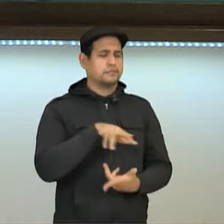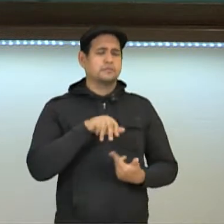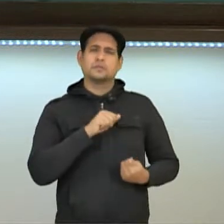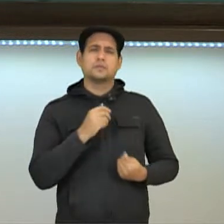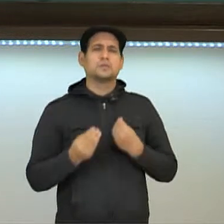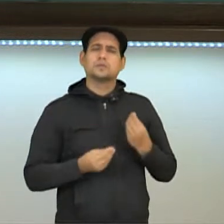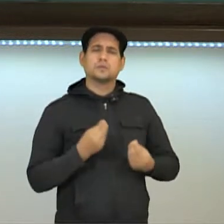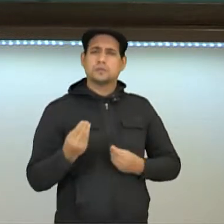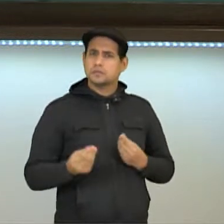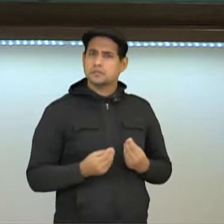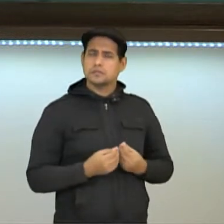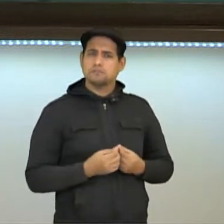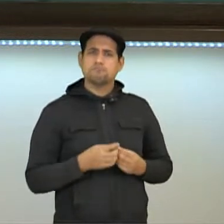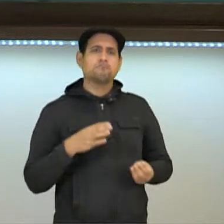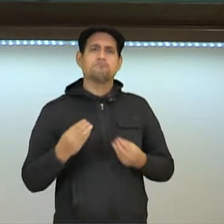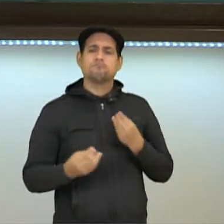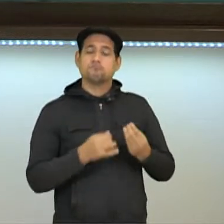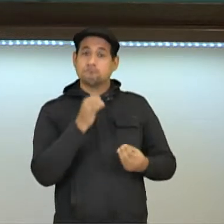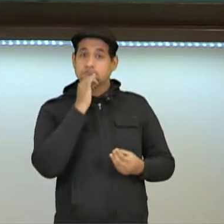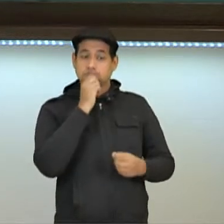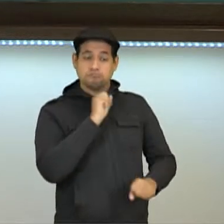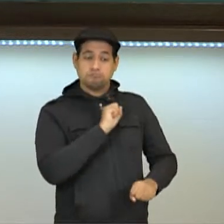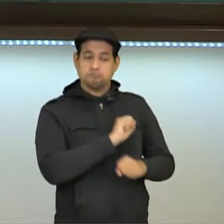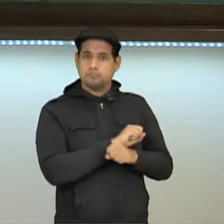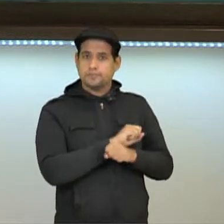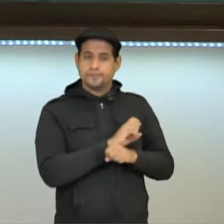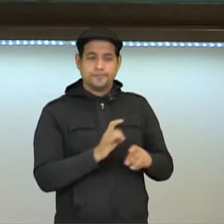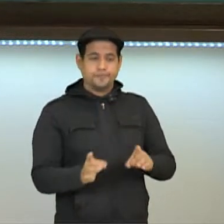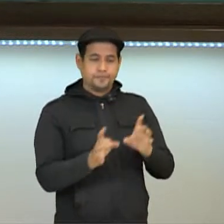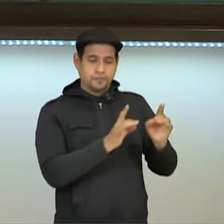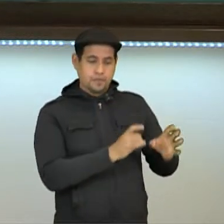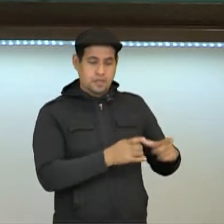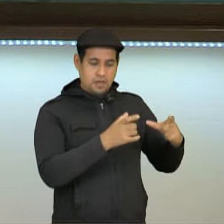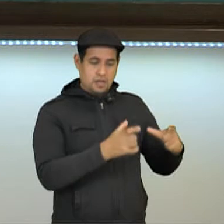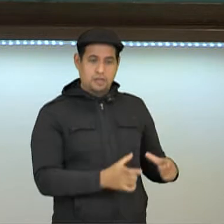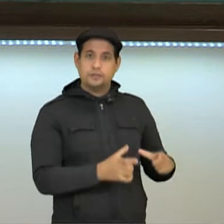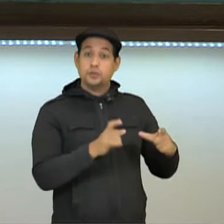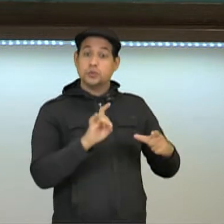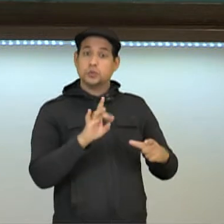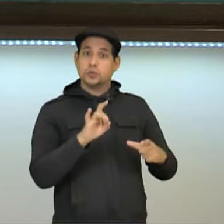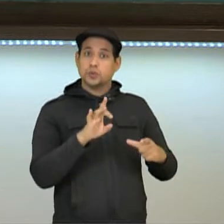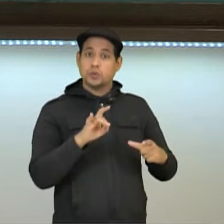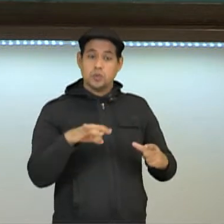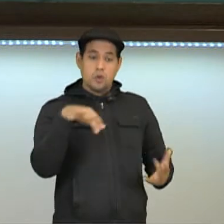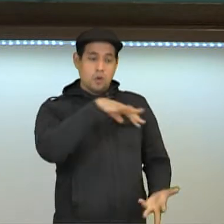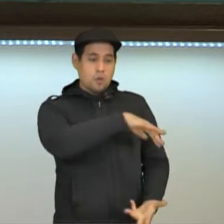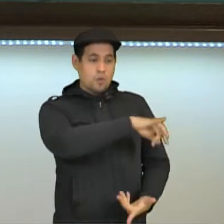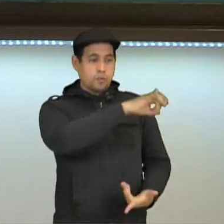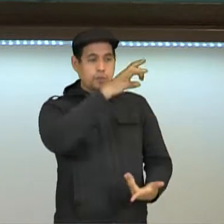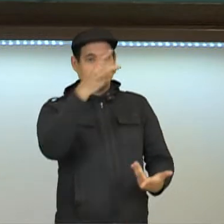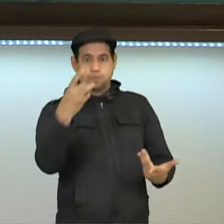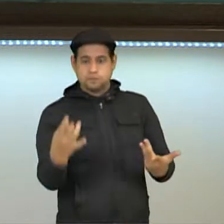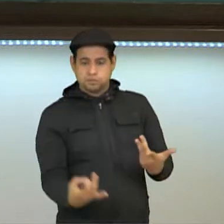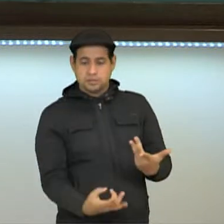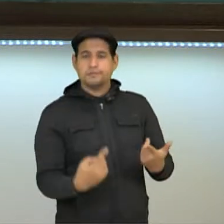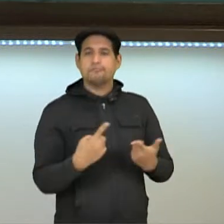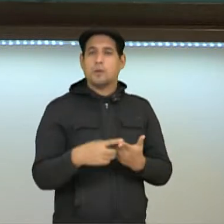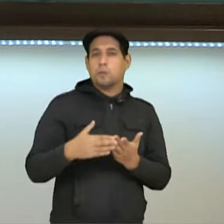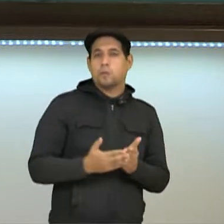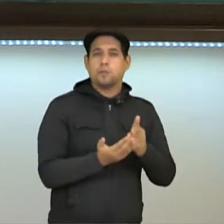A partir de quando que deixou de ser um comércio local e passou a ser globalizado? A partir então das grandes